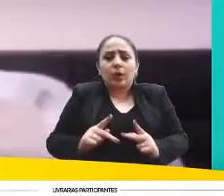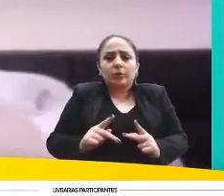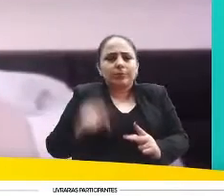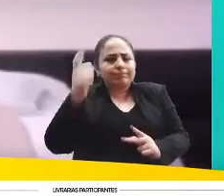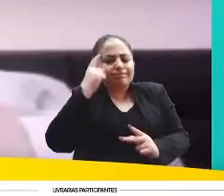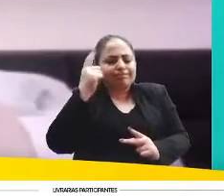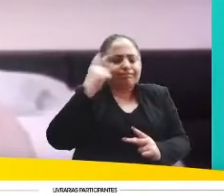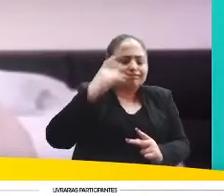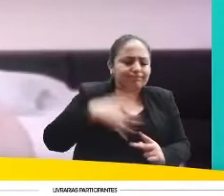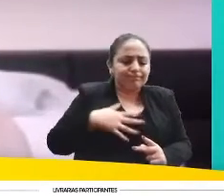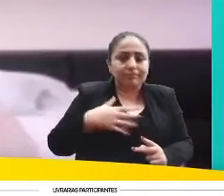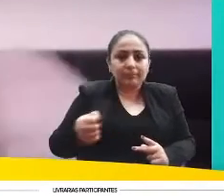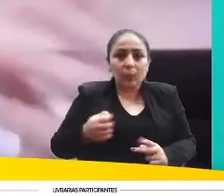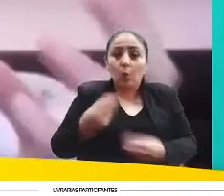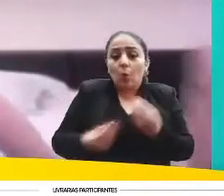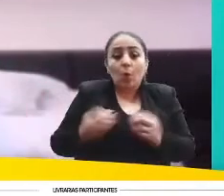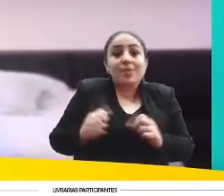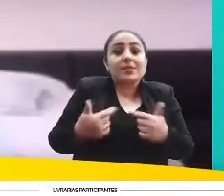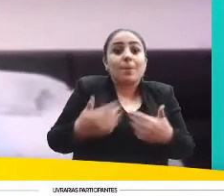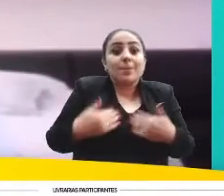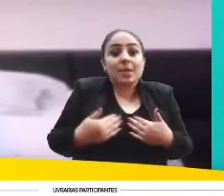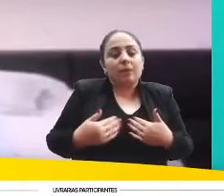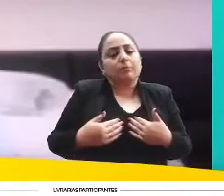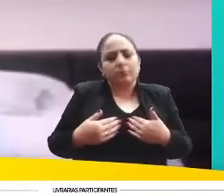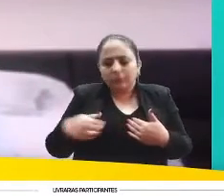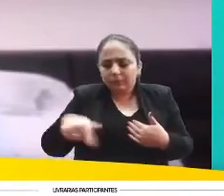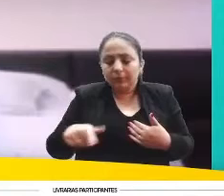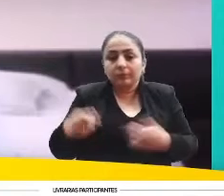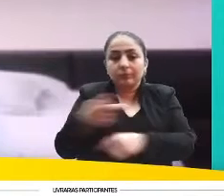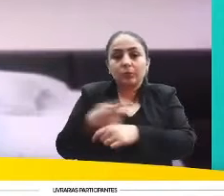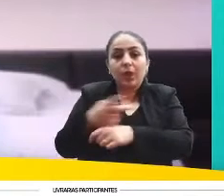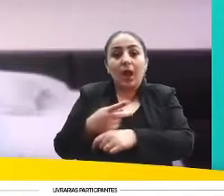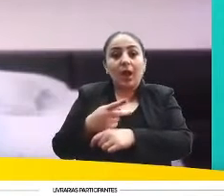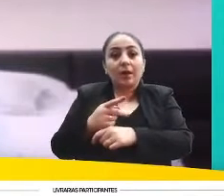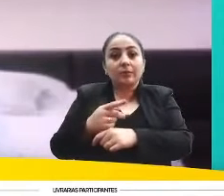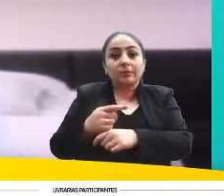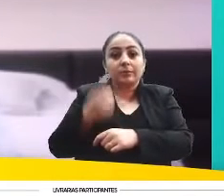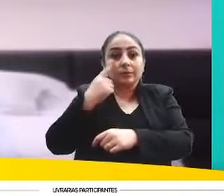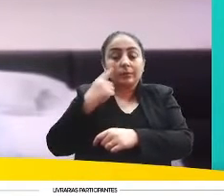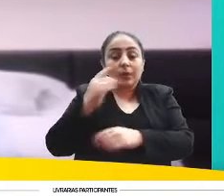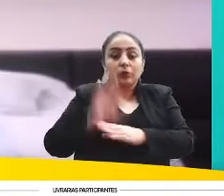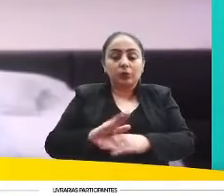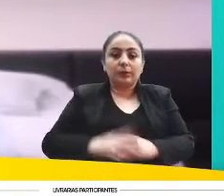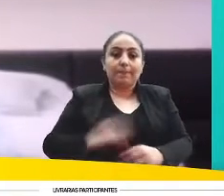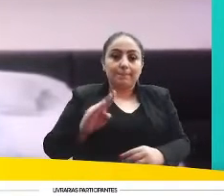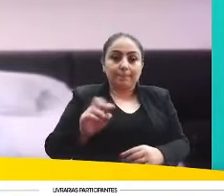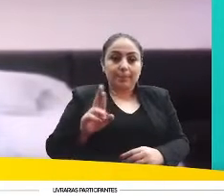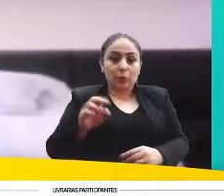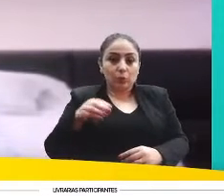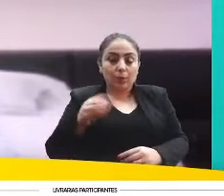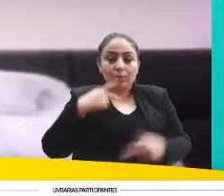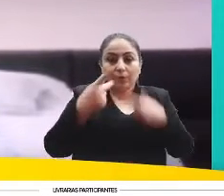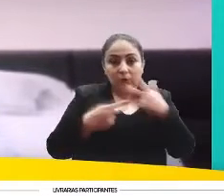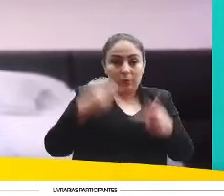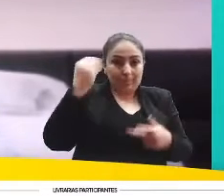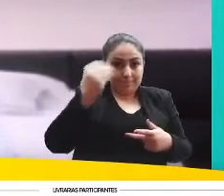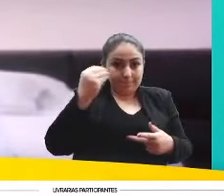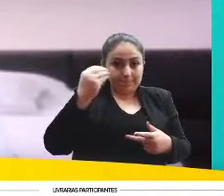com ideação suicida, José? Procurem ajuda. É dito, e Bruno foi falado numa